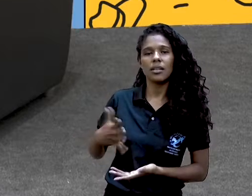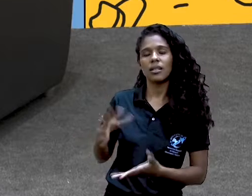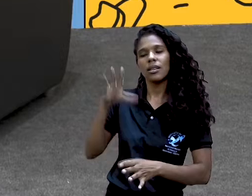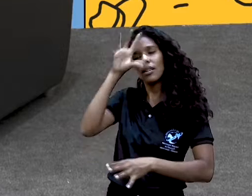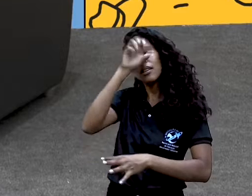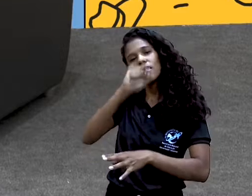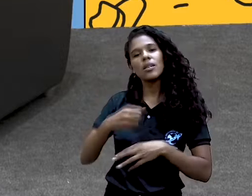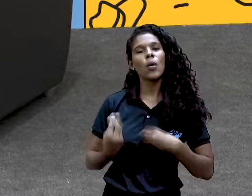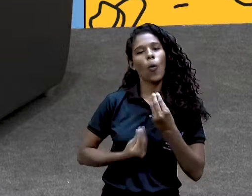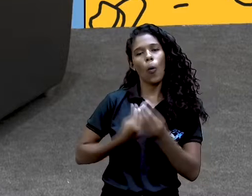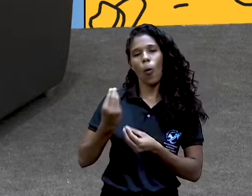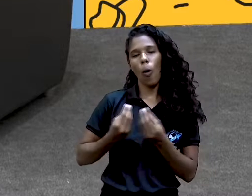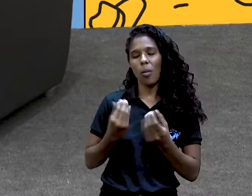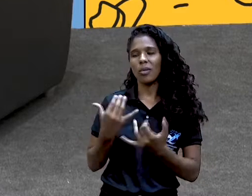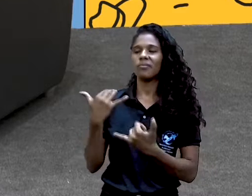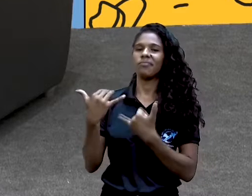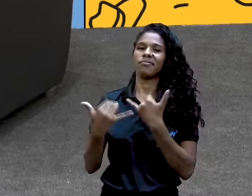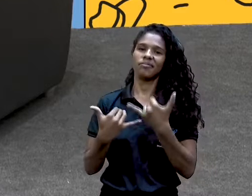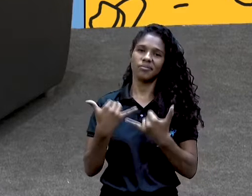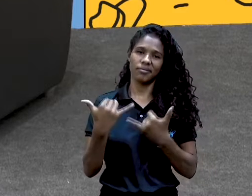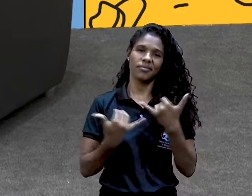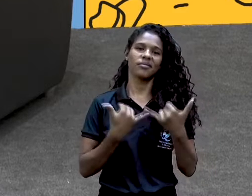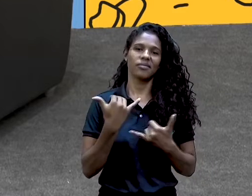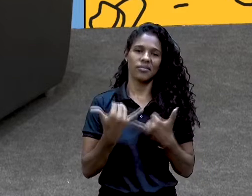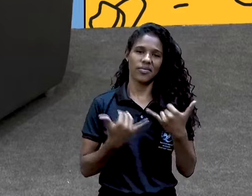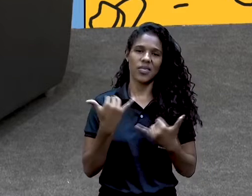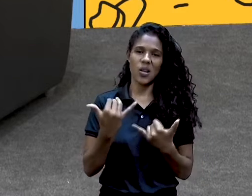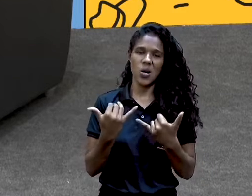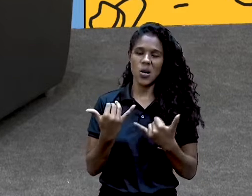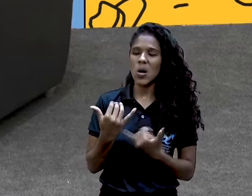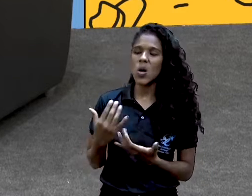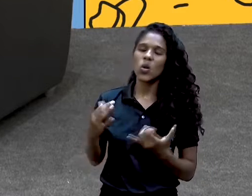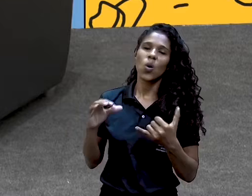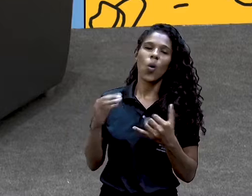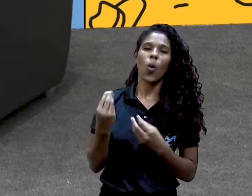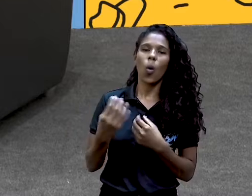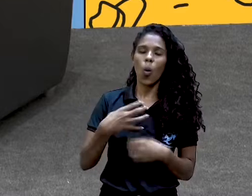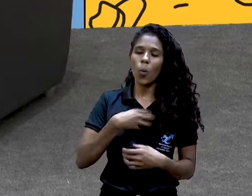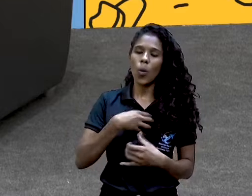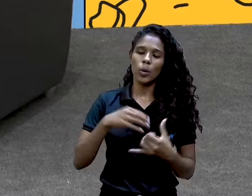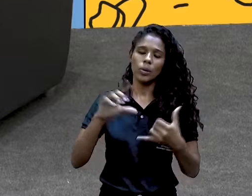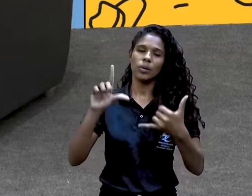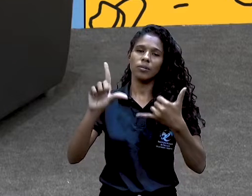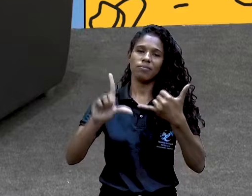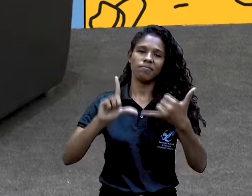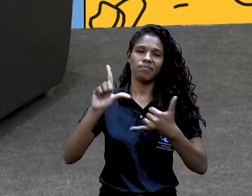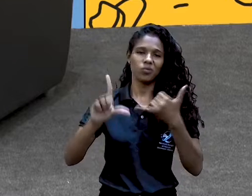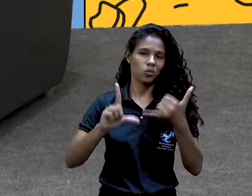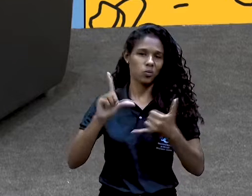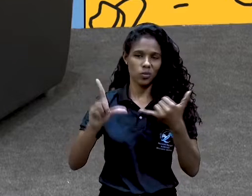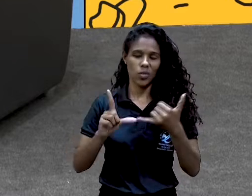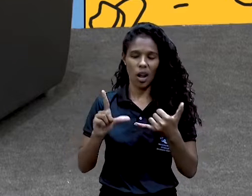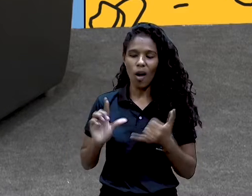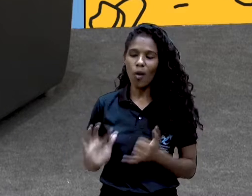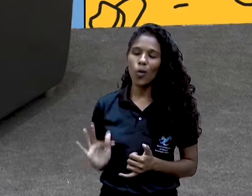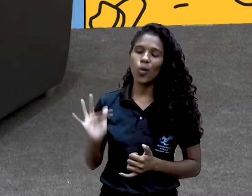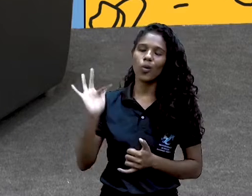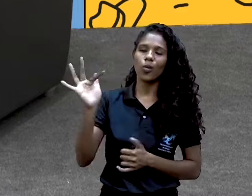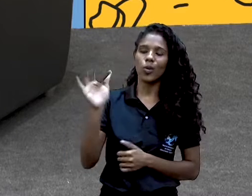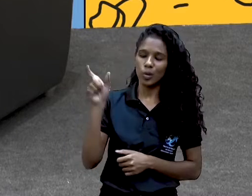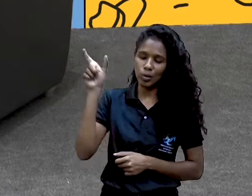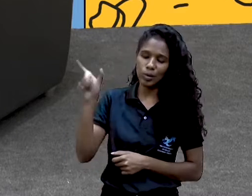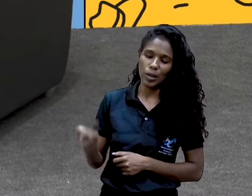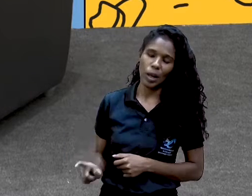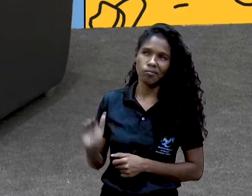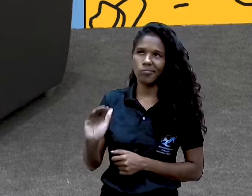essa criança, por exemplo, de uma maneira lúdica, encontre soluções para problemas que no futuro ele vai ter que enfrentar. Ele